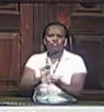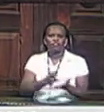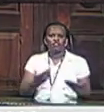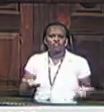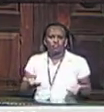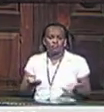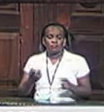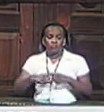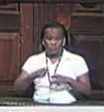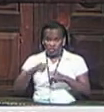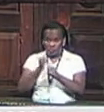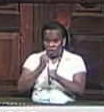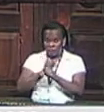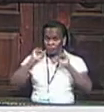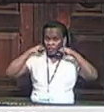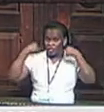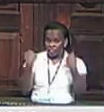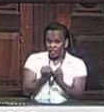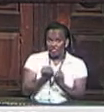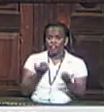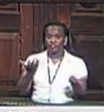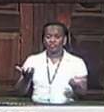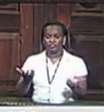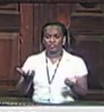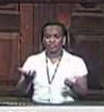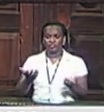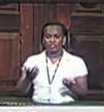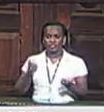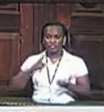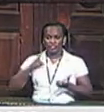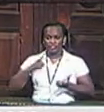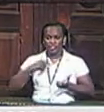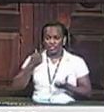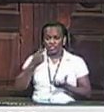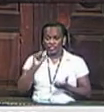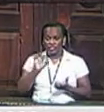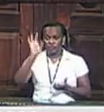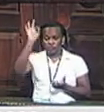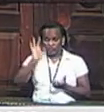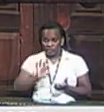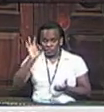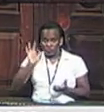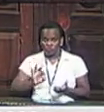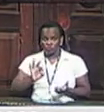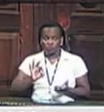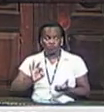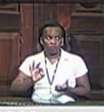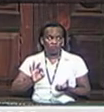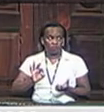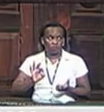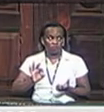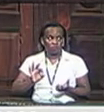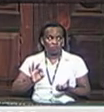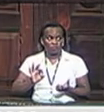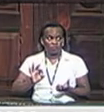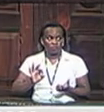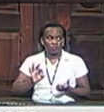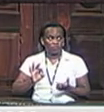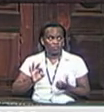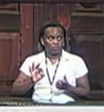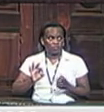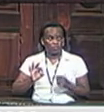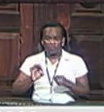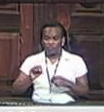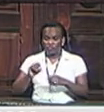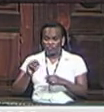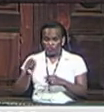obras, como a do Maracanã, tiveram 70% de majoração no seu